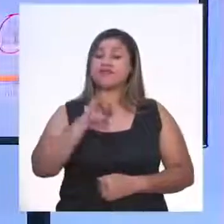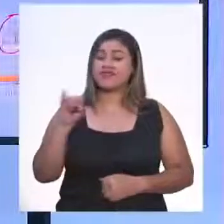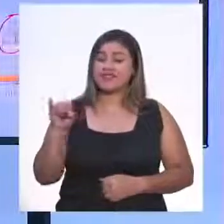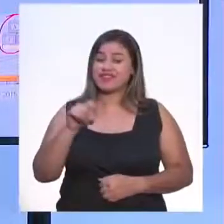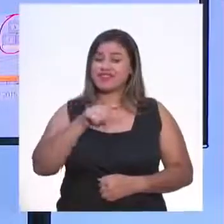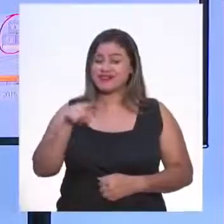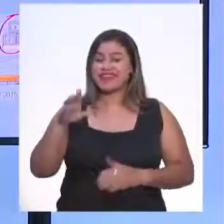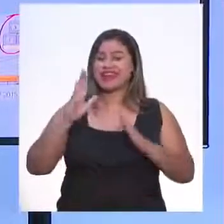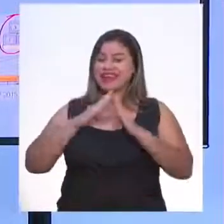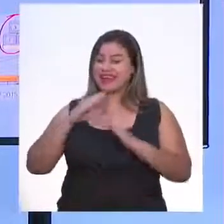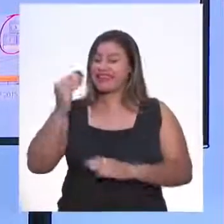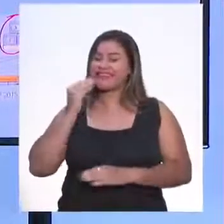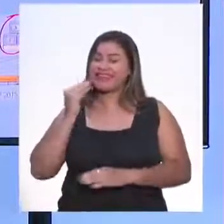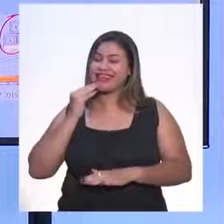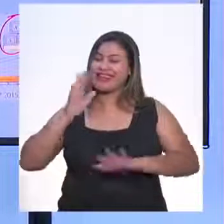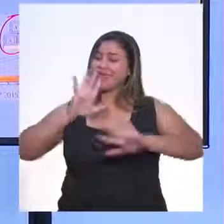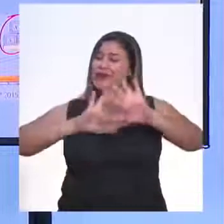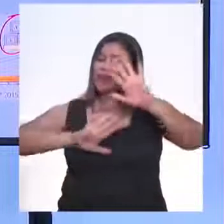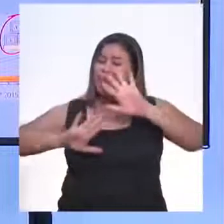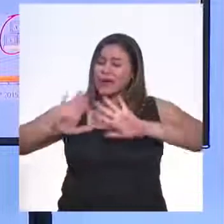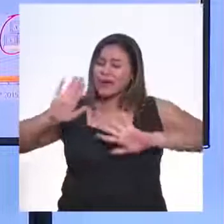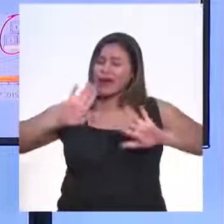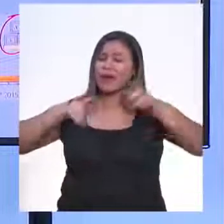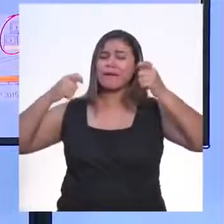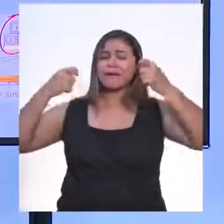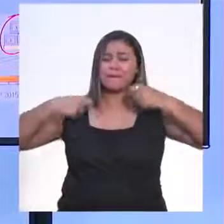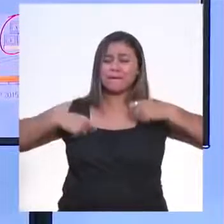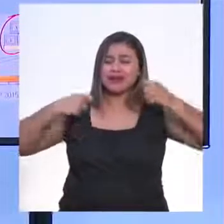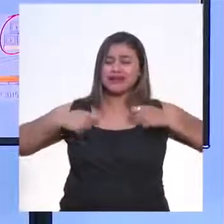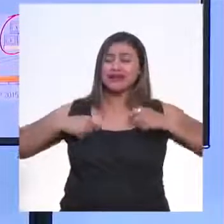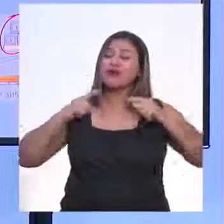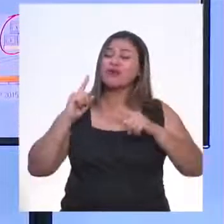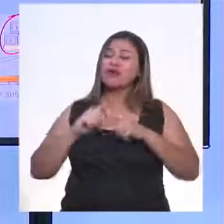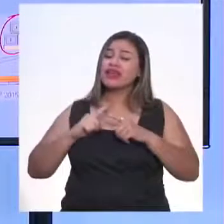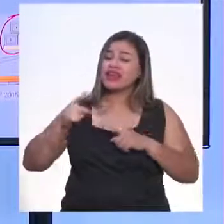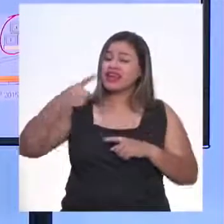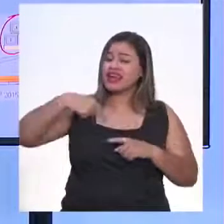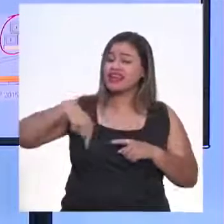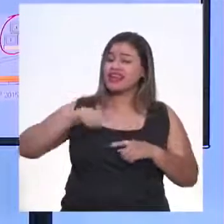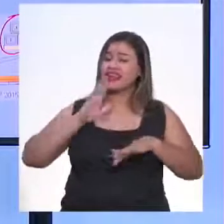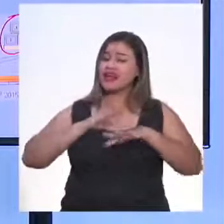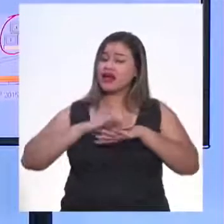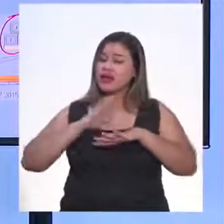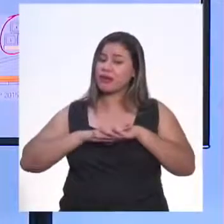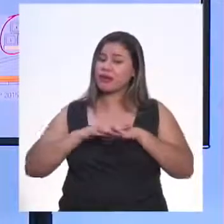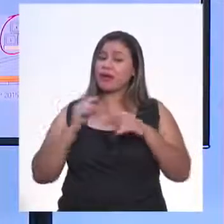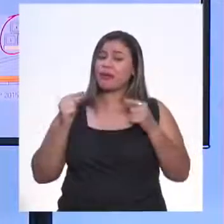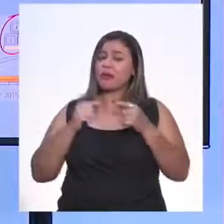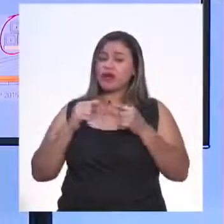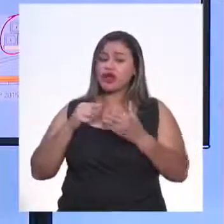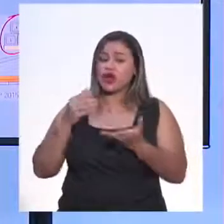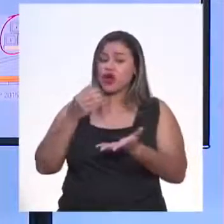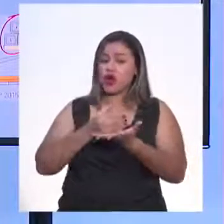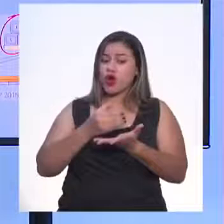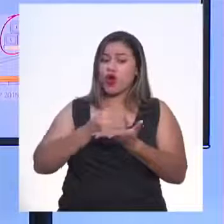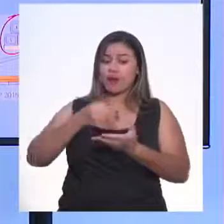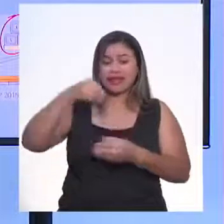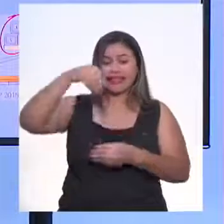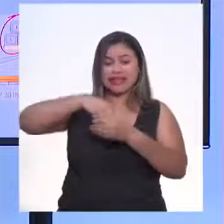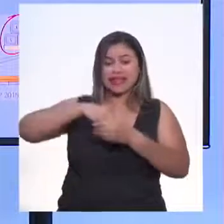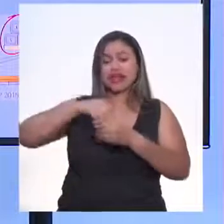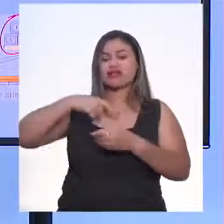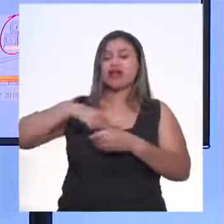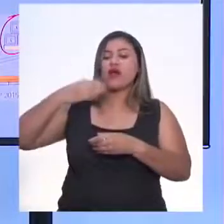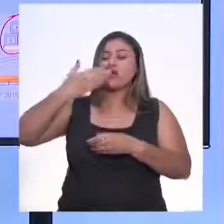isso em casa, tome cuidado. Porque nós estamos fazendo aqui, são copos com açúcar, né? Tem açúcar